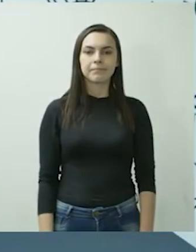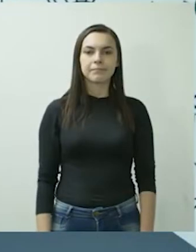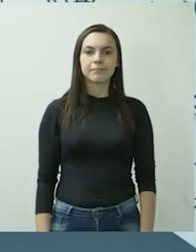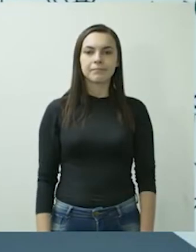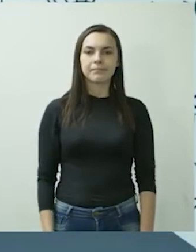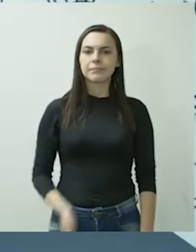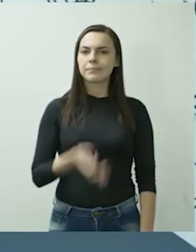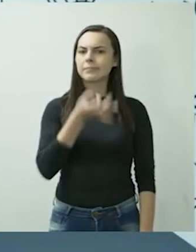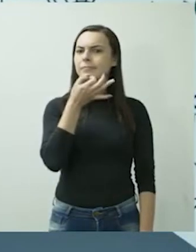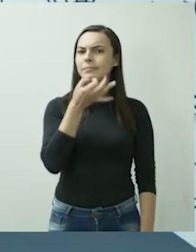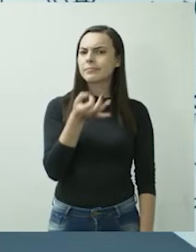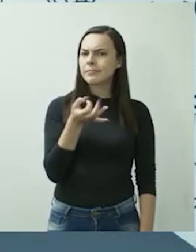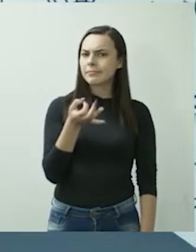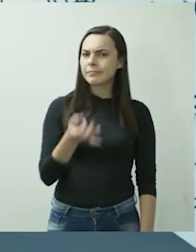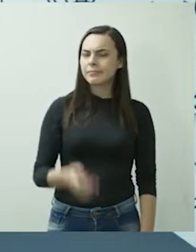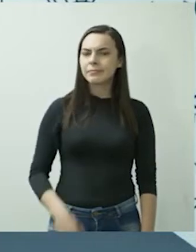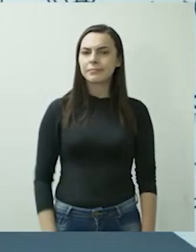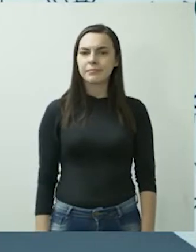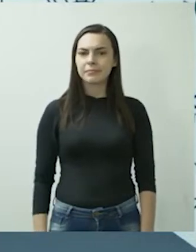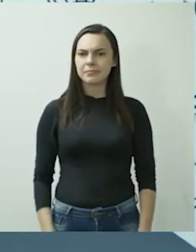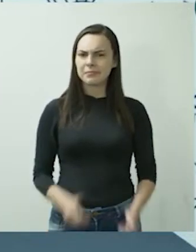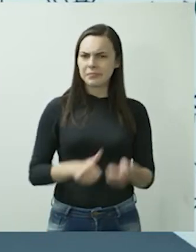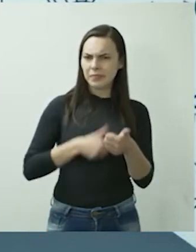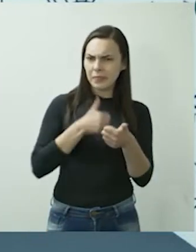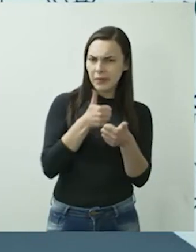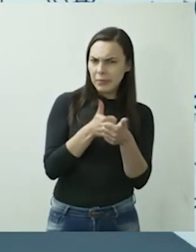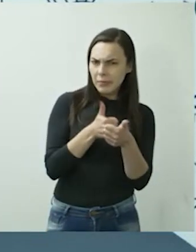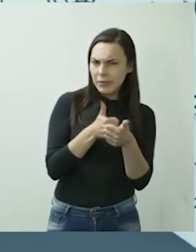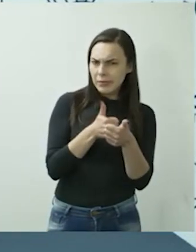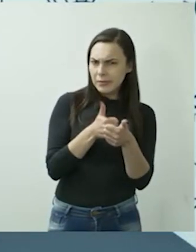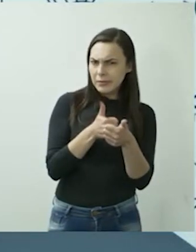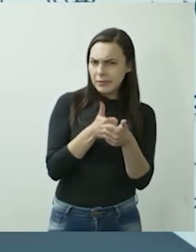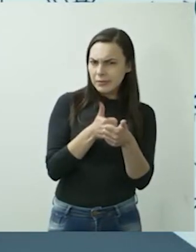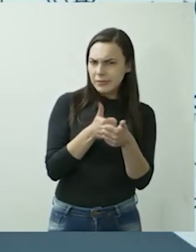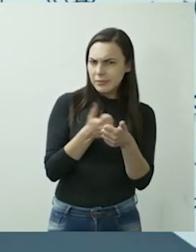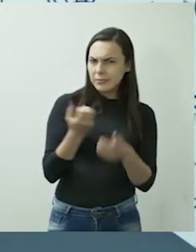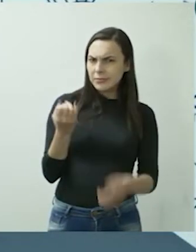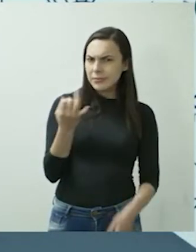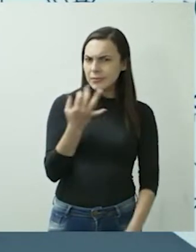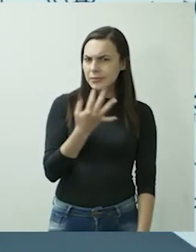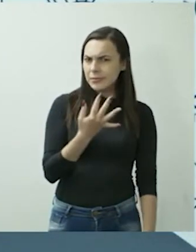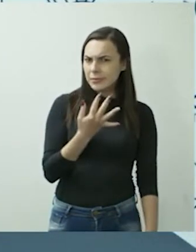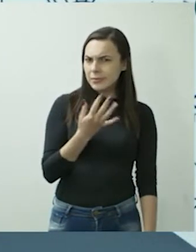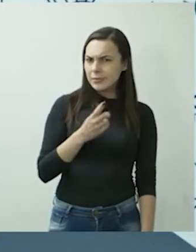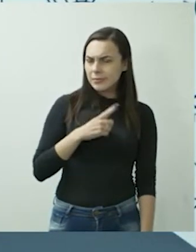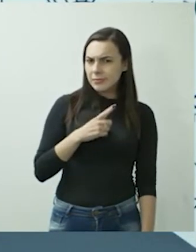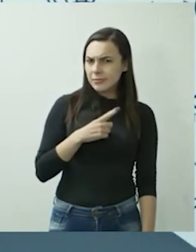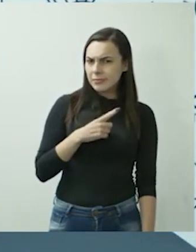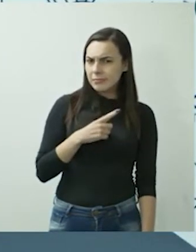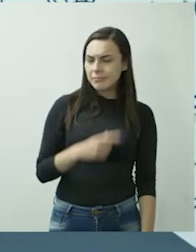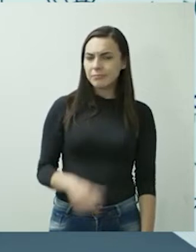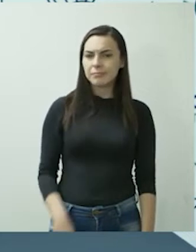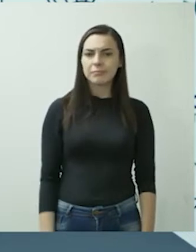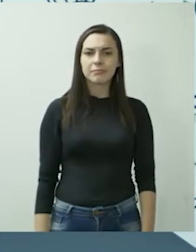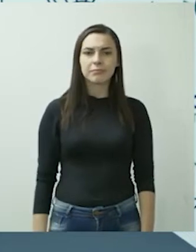que você achou? Chegou perto? Se aproximou dessa quantidade de tampinhas no